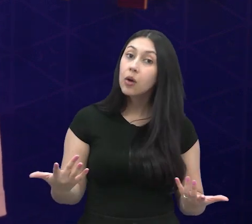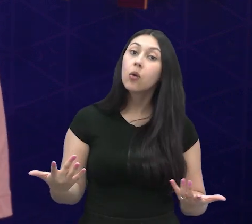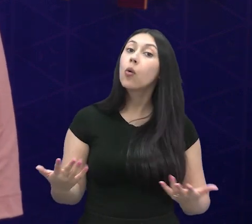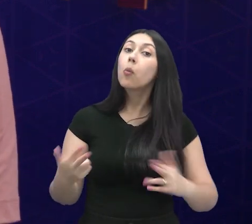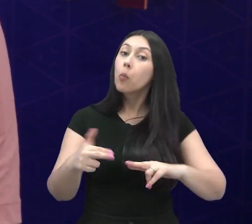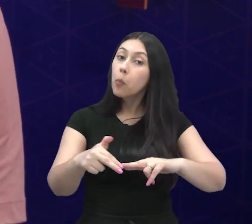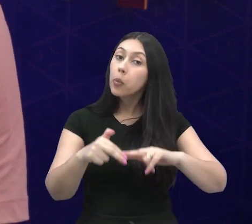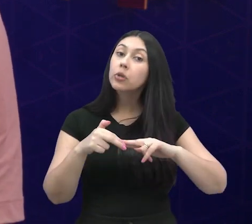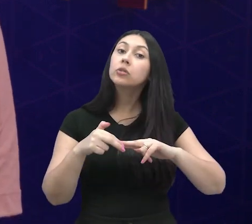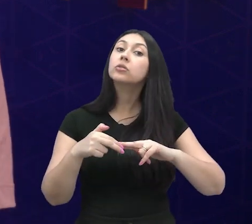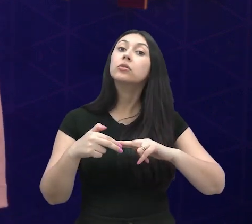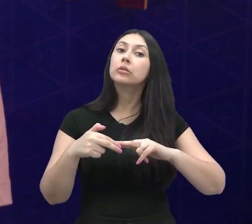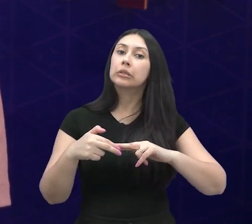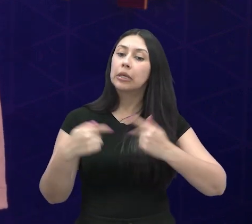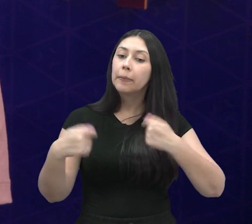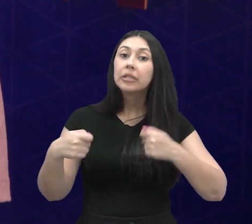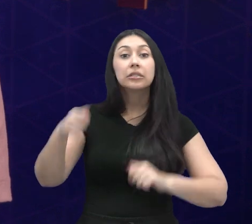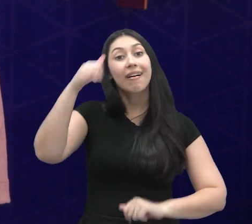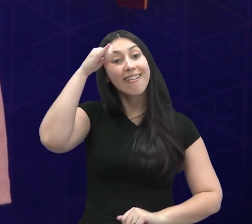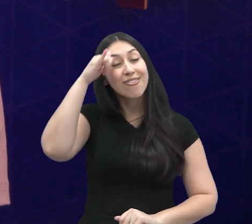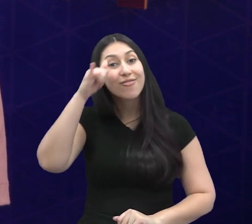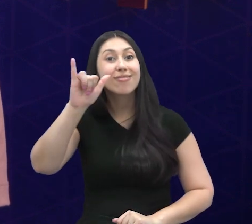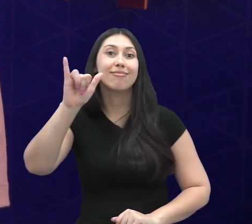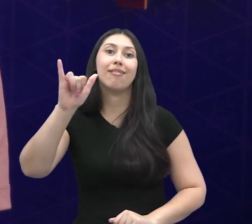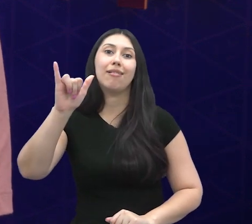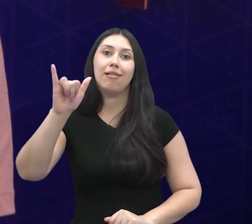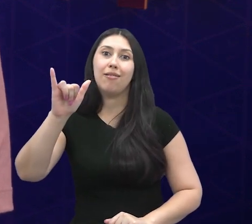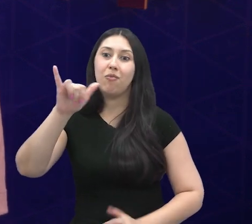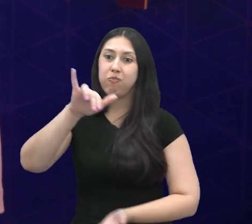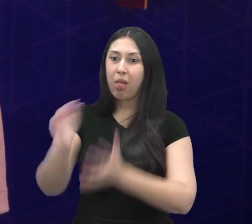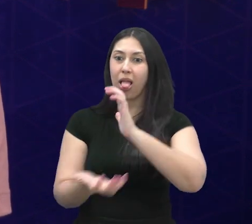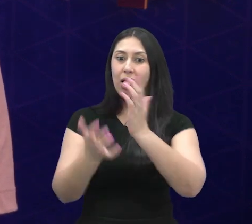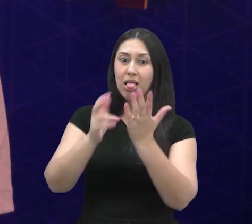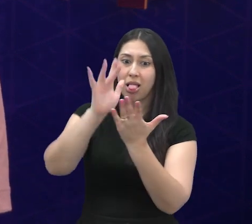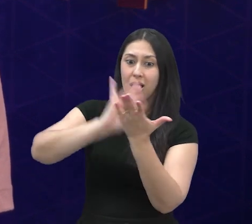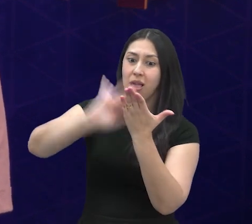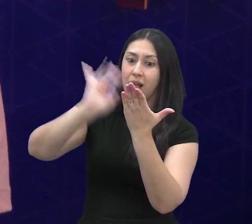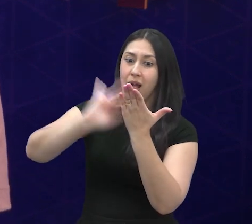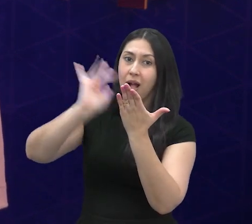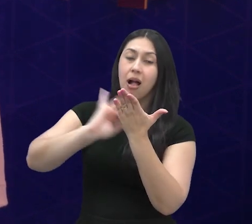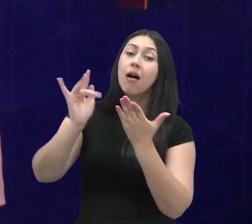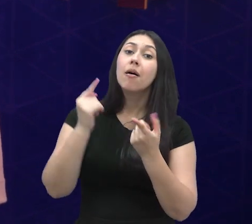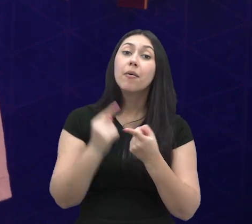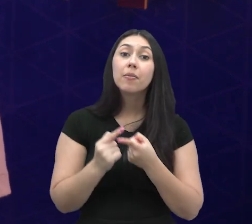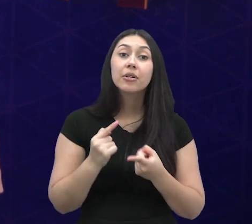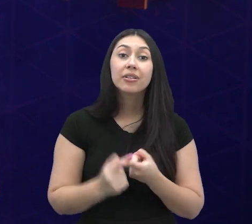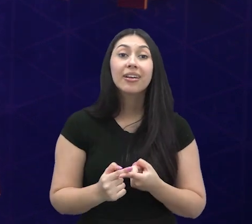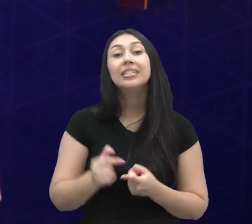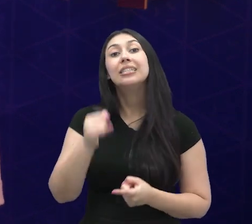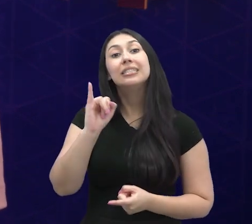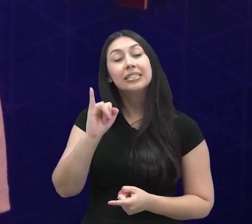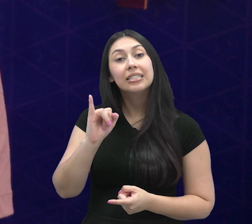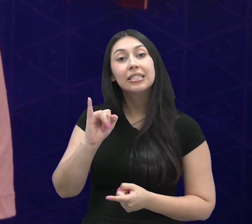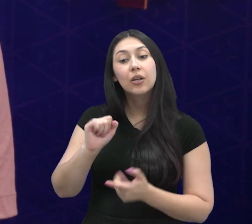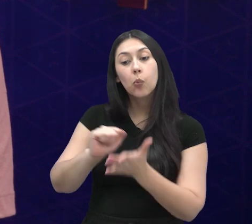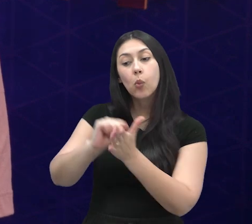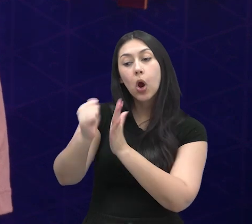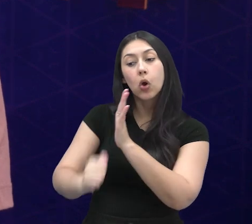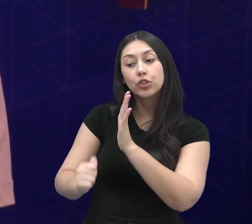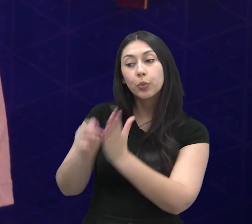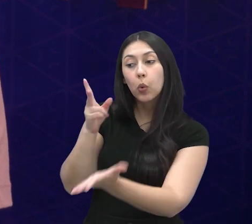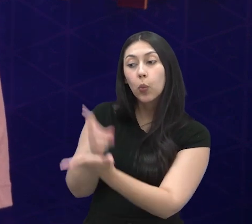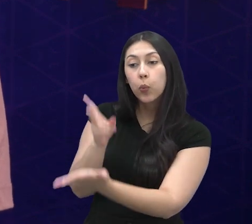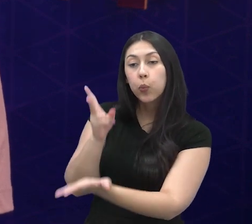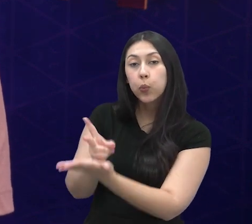que entra a questão do scrolling, que você treina o seu algoritmo, você tá com o seu algoritmo